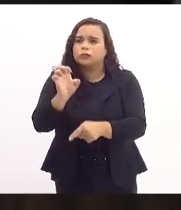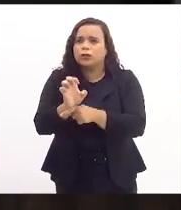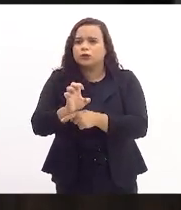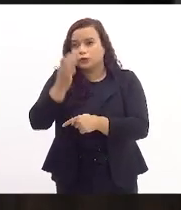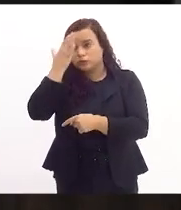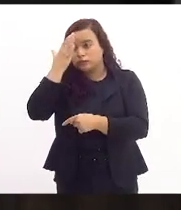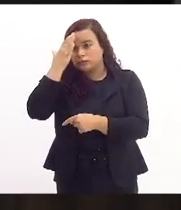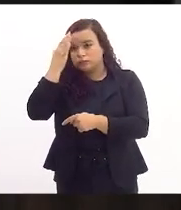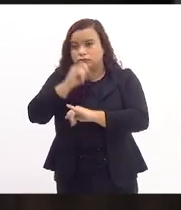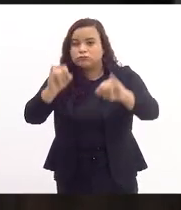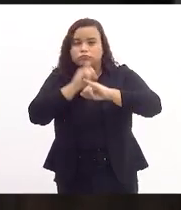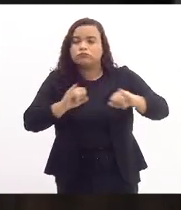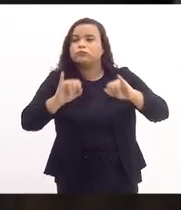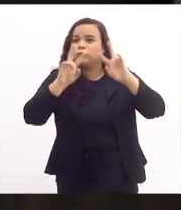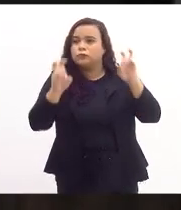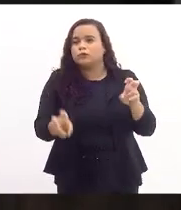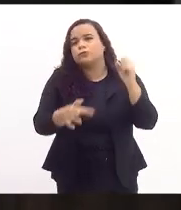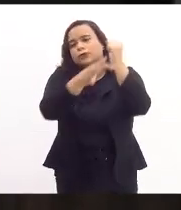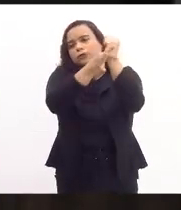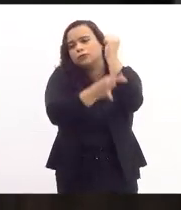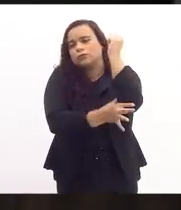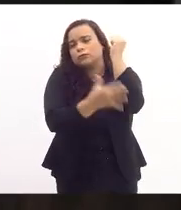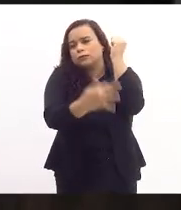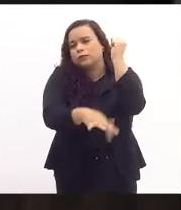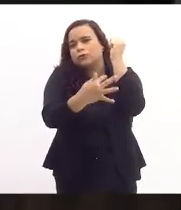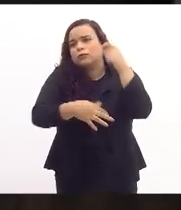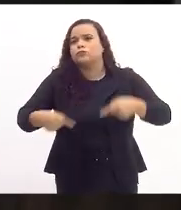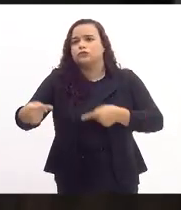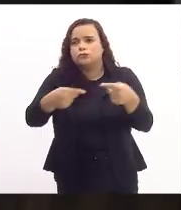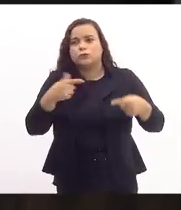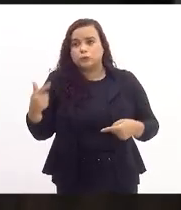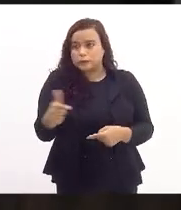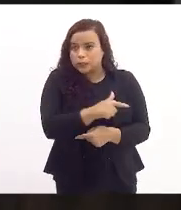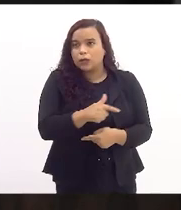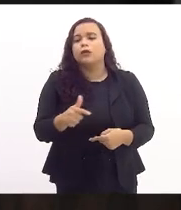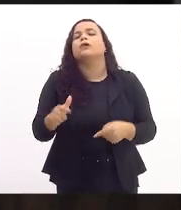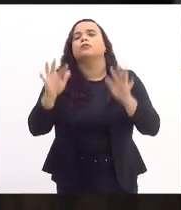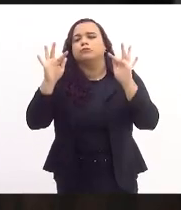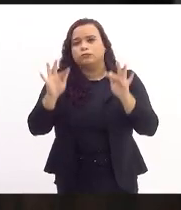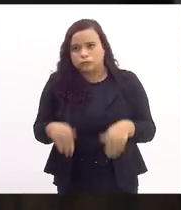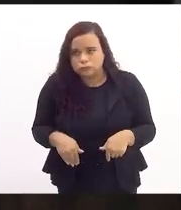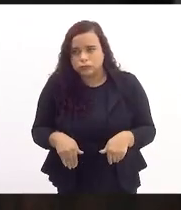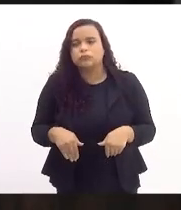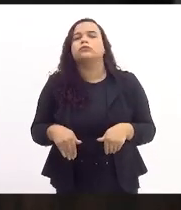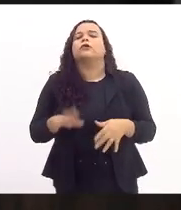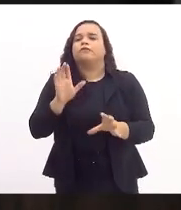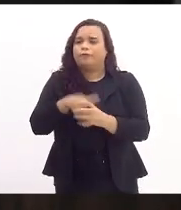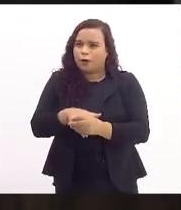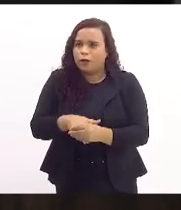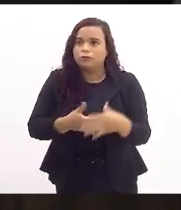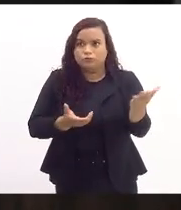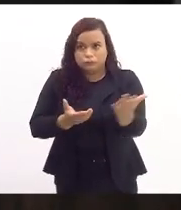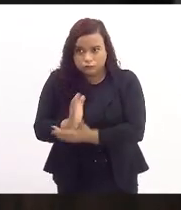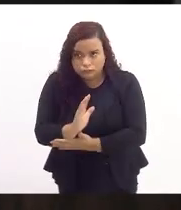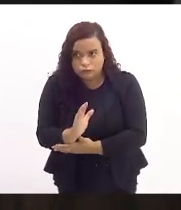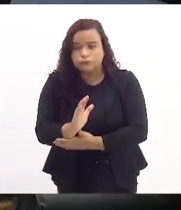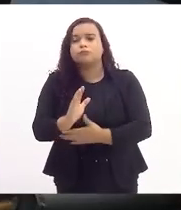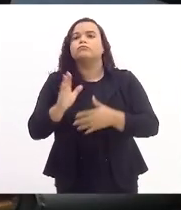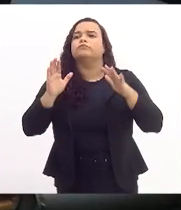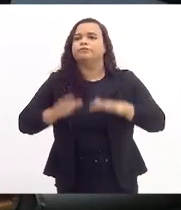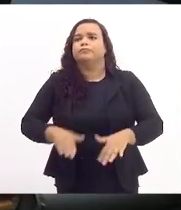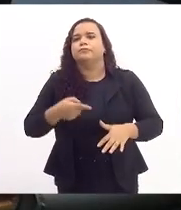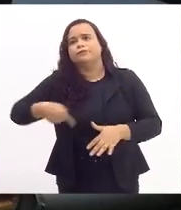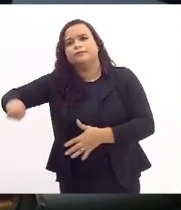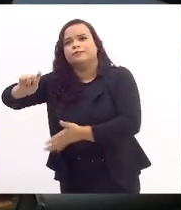conscientização da fibromialgia em discussão não havendo Quem Queira discutir se a discussão e votação senhores que aprovam permaneçam Como estão